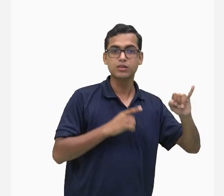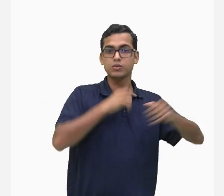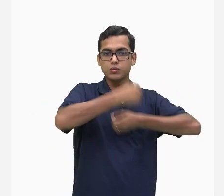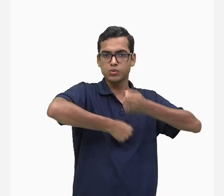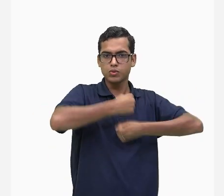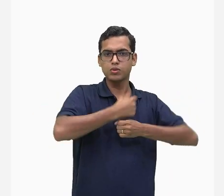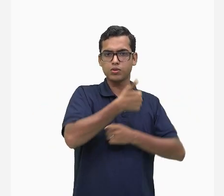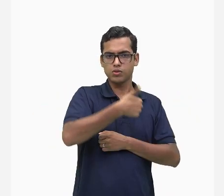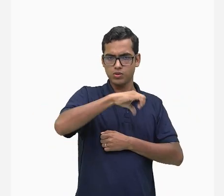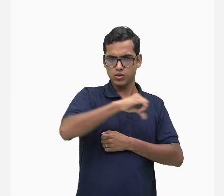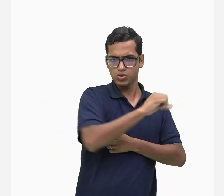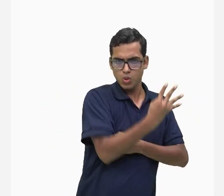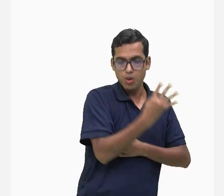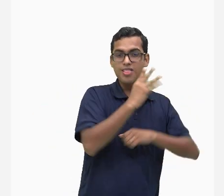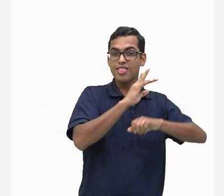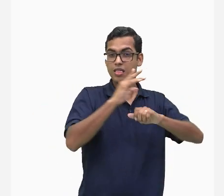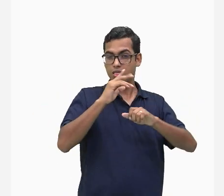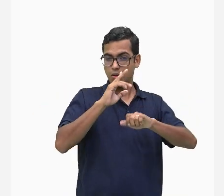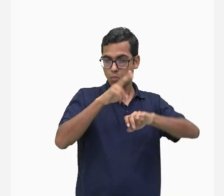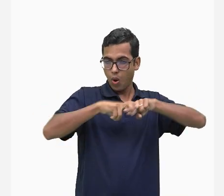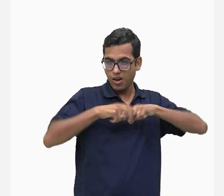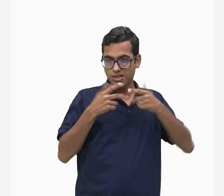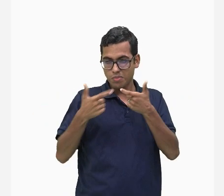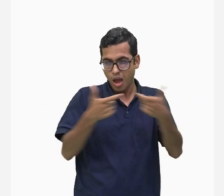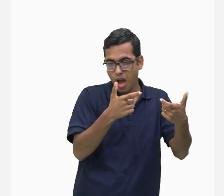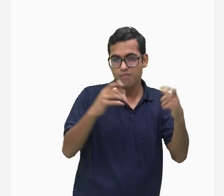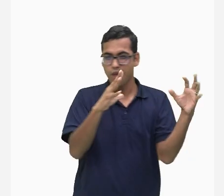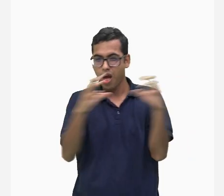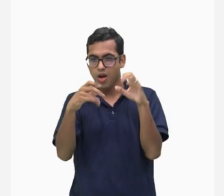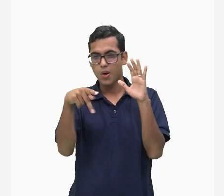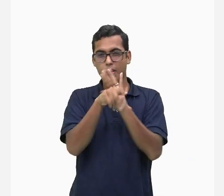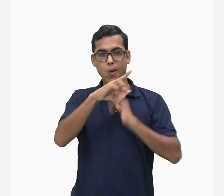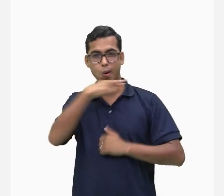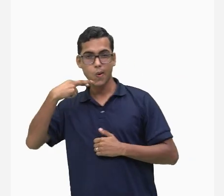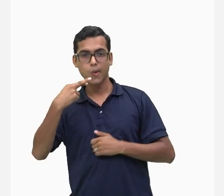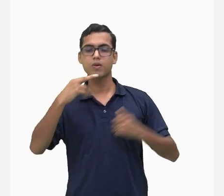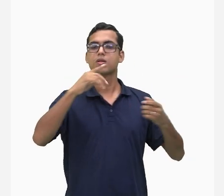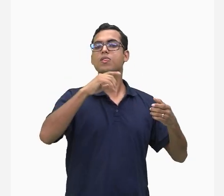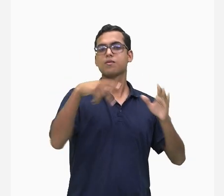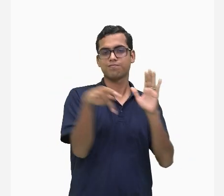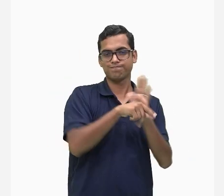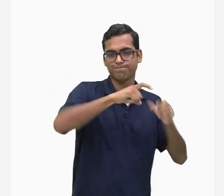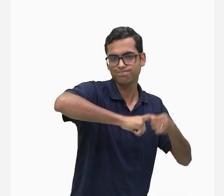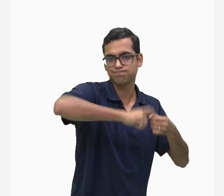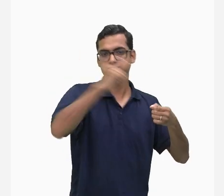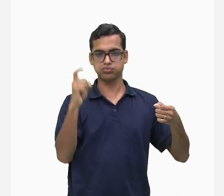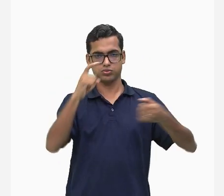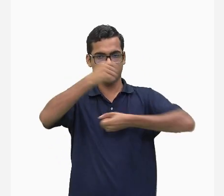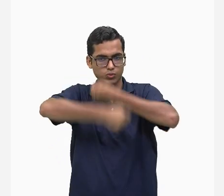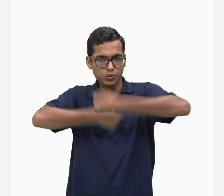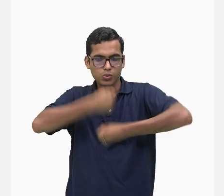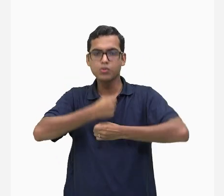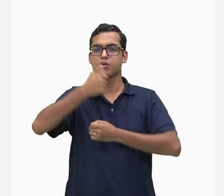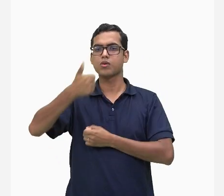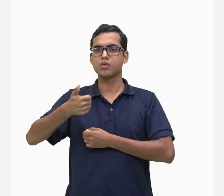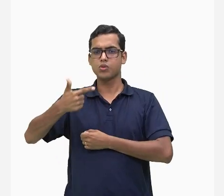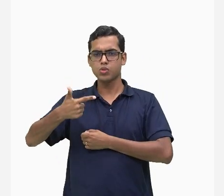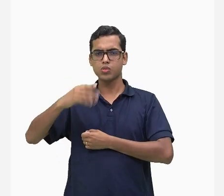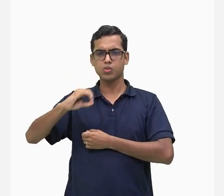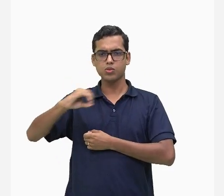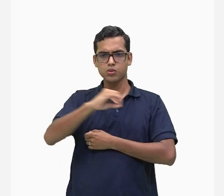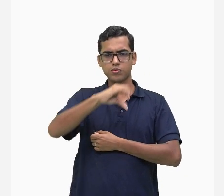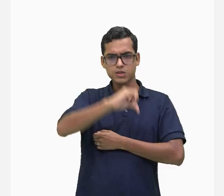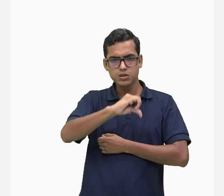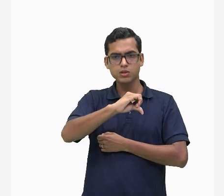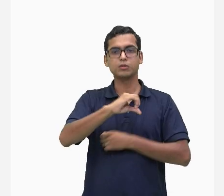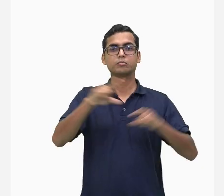saiu em 2009. Então, por a Geórgia ser contra o apoio da Rússia a movimentos separatistas,